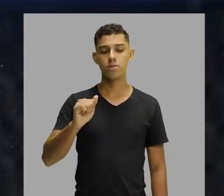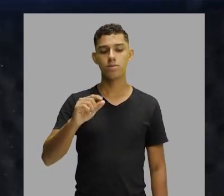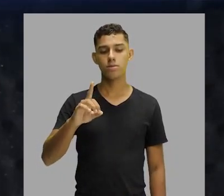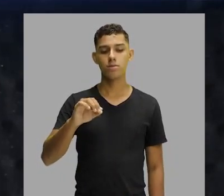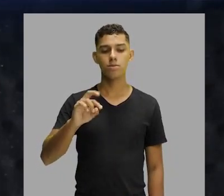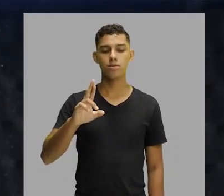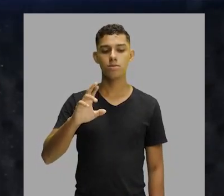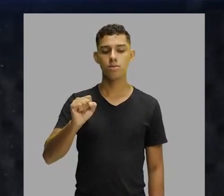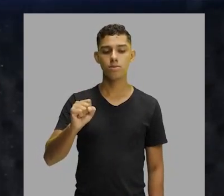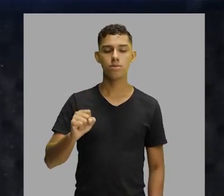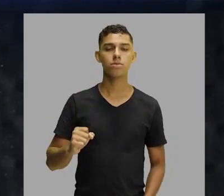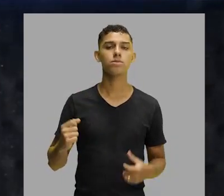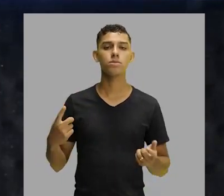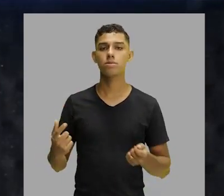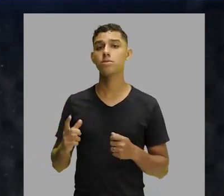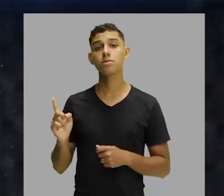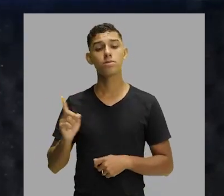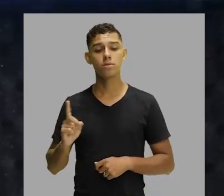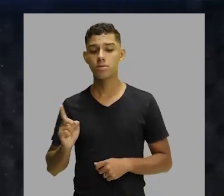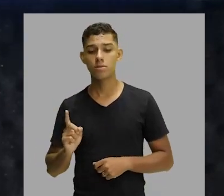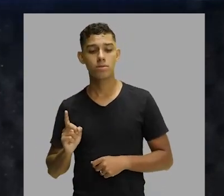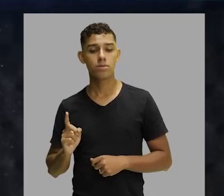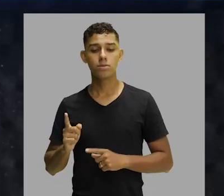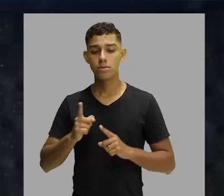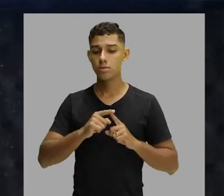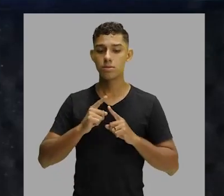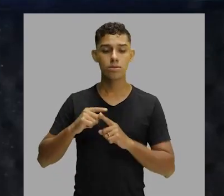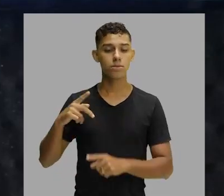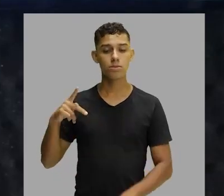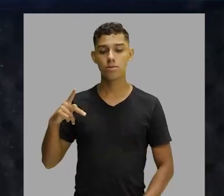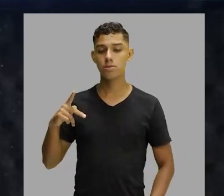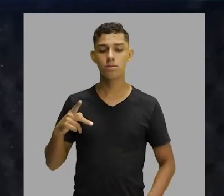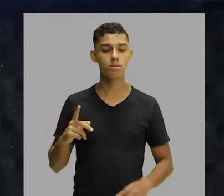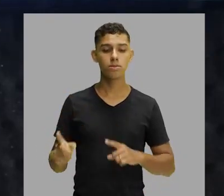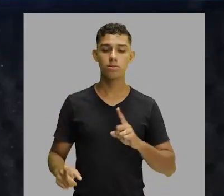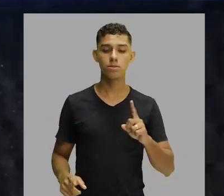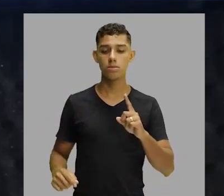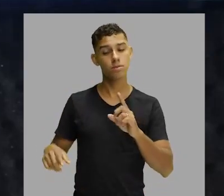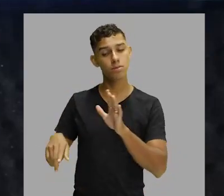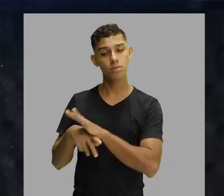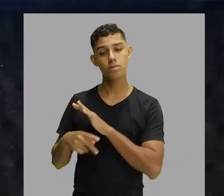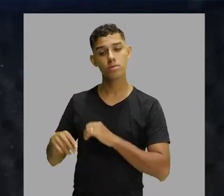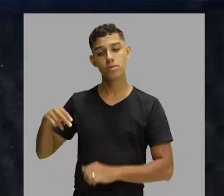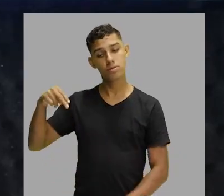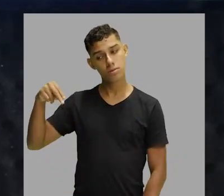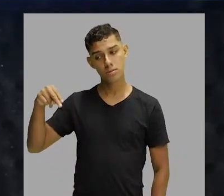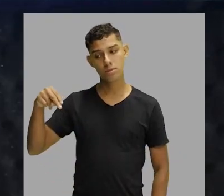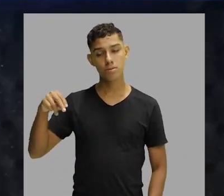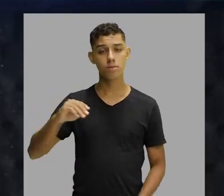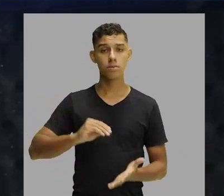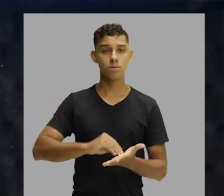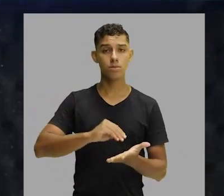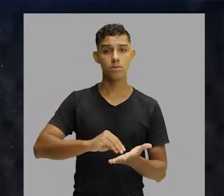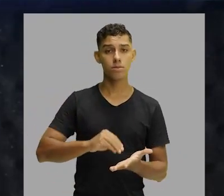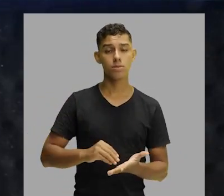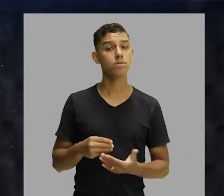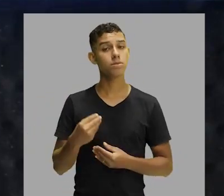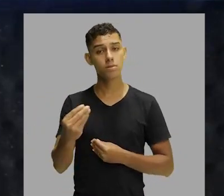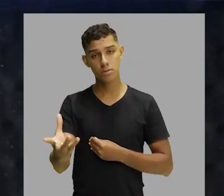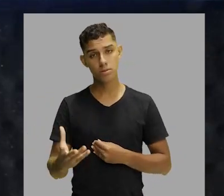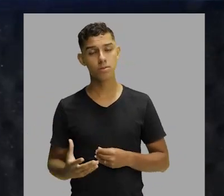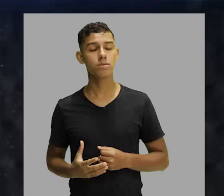doador. Mas isso não é dopagem do tipo P, isso é uma dopagem do tipo N, que está sobrando, né?